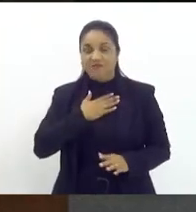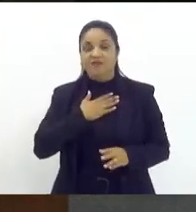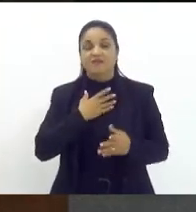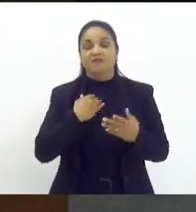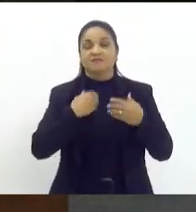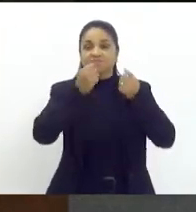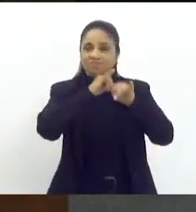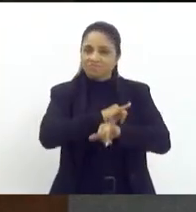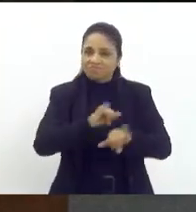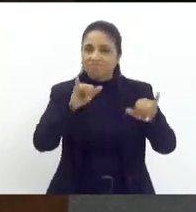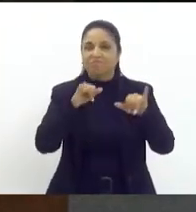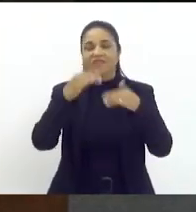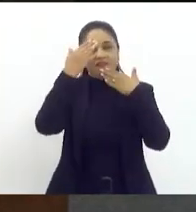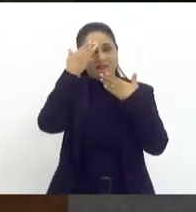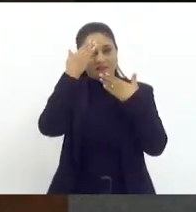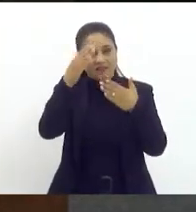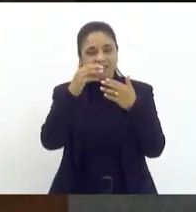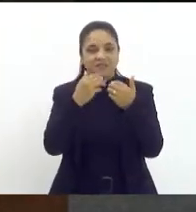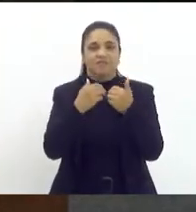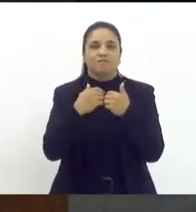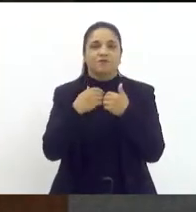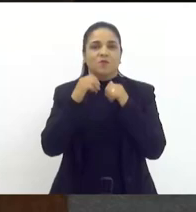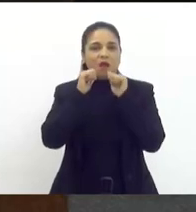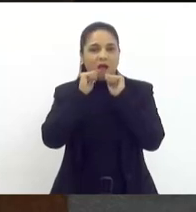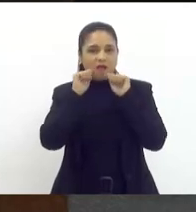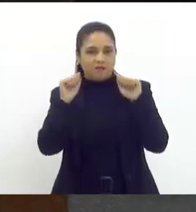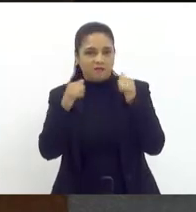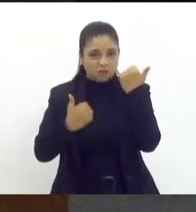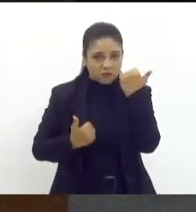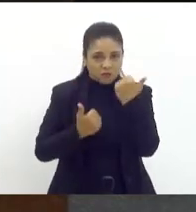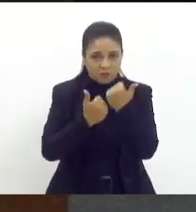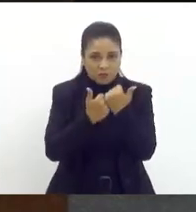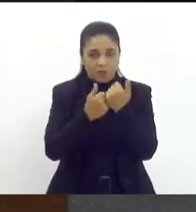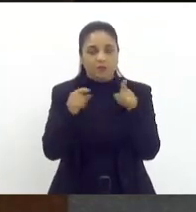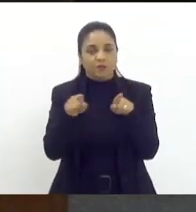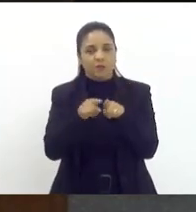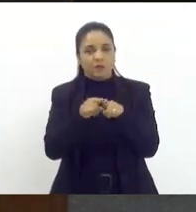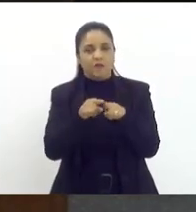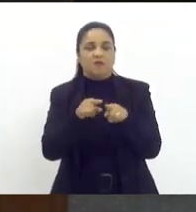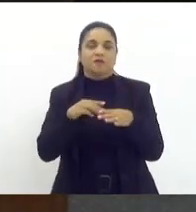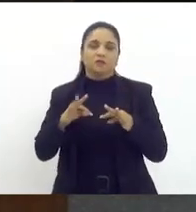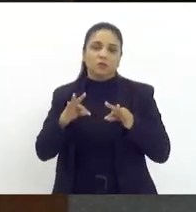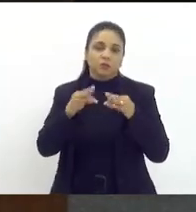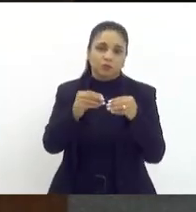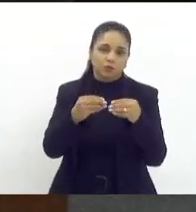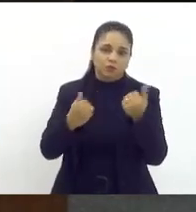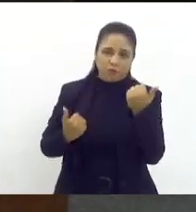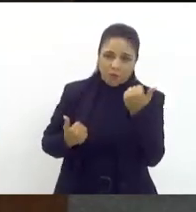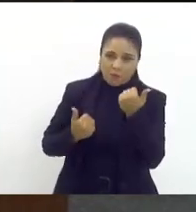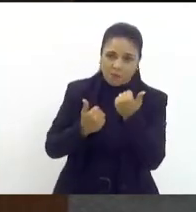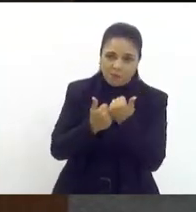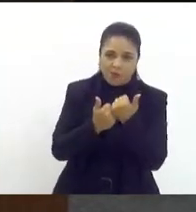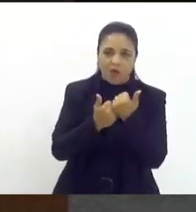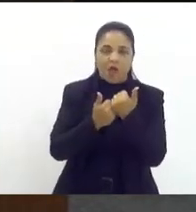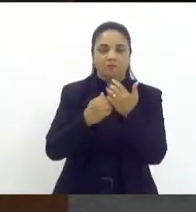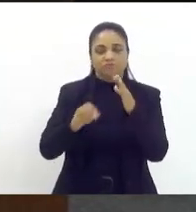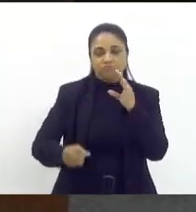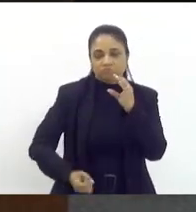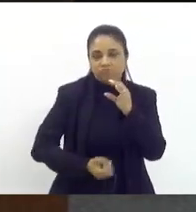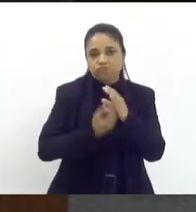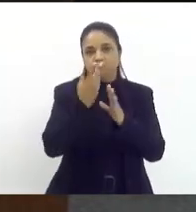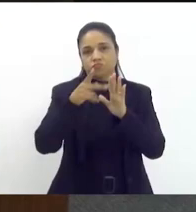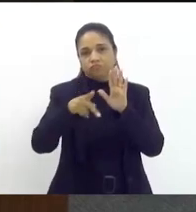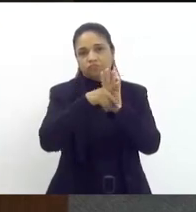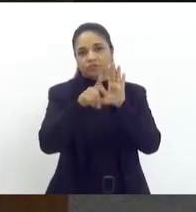agradecer ao meu assessor e também liderança da Rede Sustentabilidade painel por ter construído esse projeto proposto